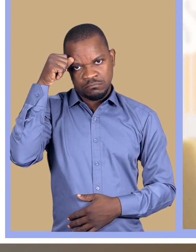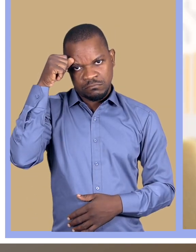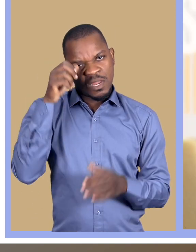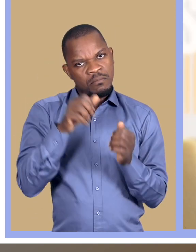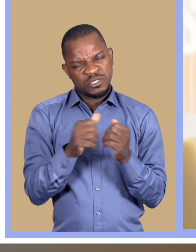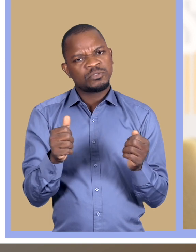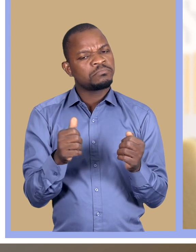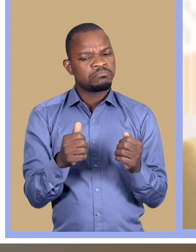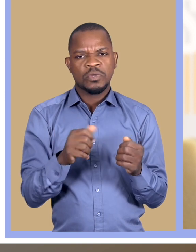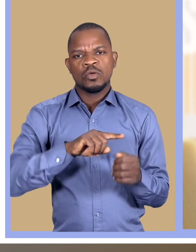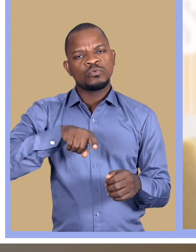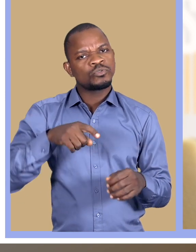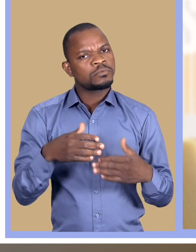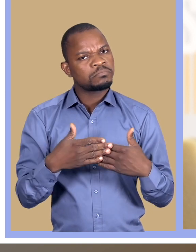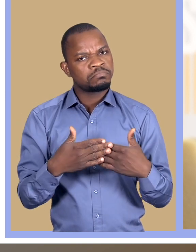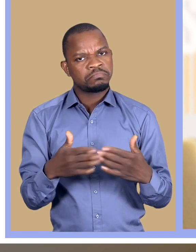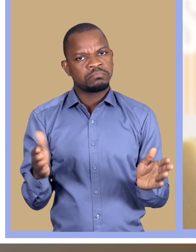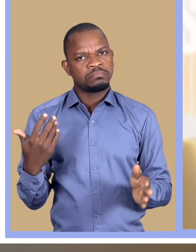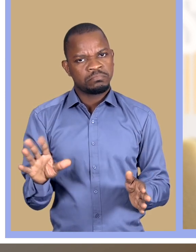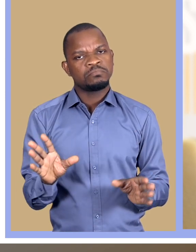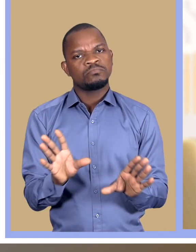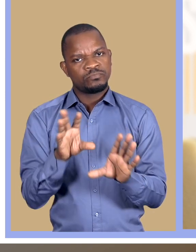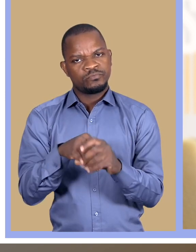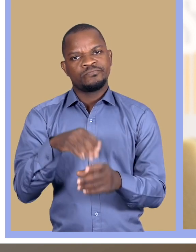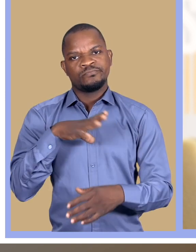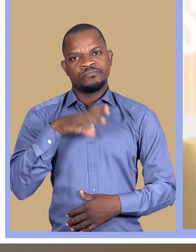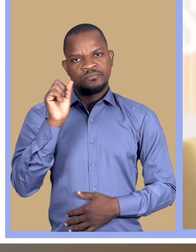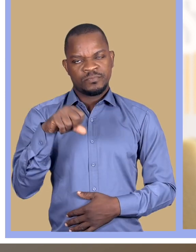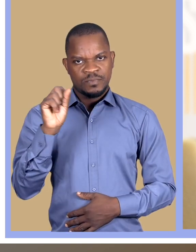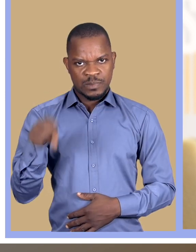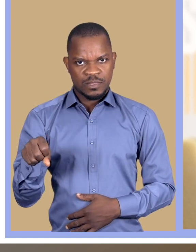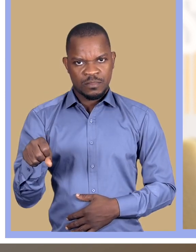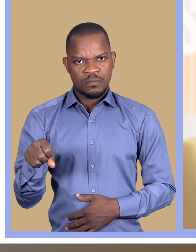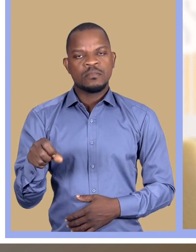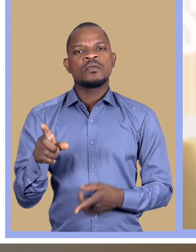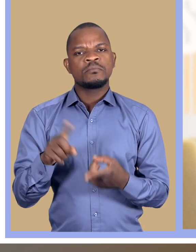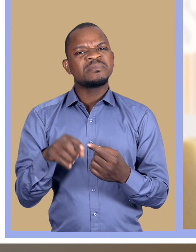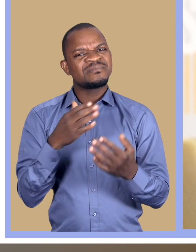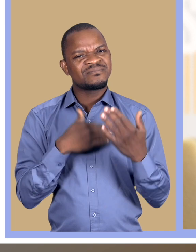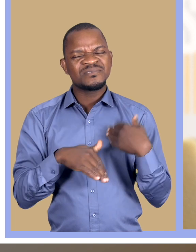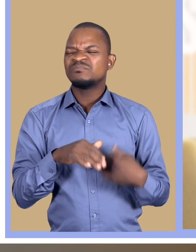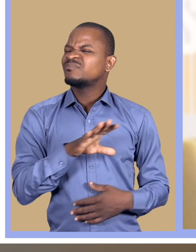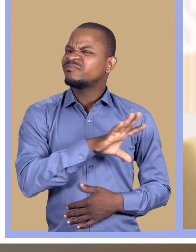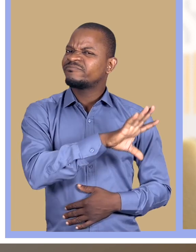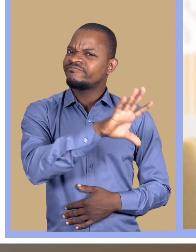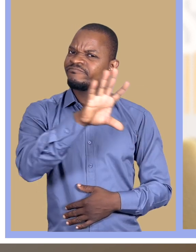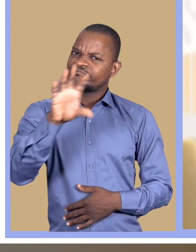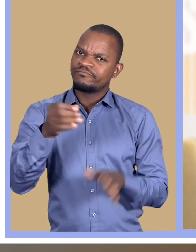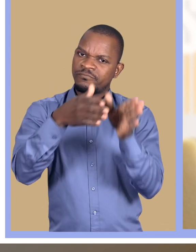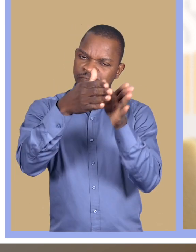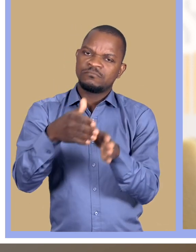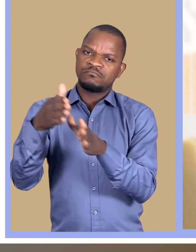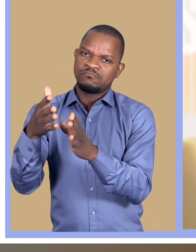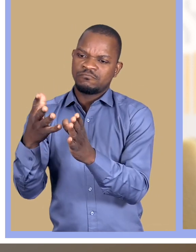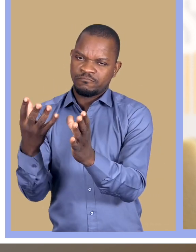abertas, são inclusivas. Aliás, nós fazemos gosto de ter todas as pessoas juntas neste tipo de atividade,